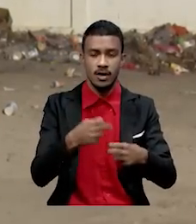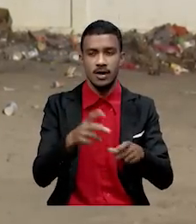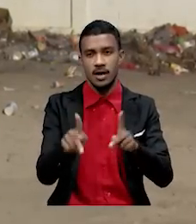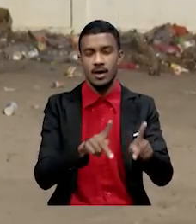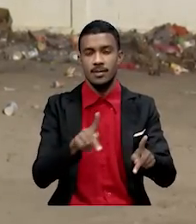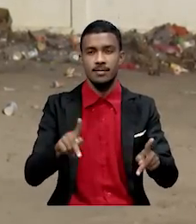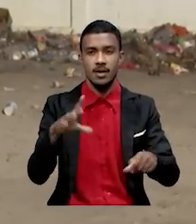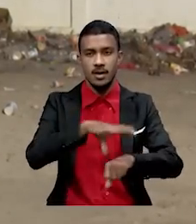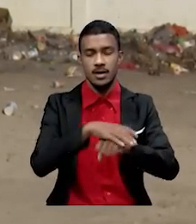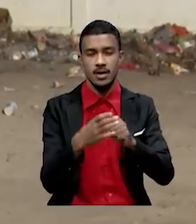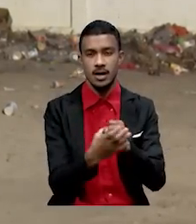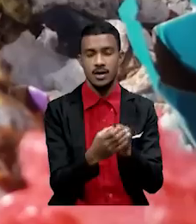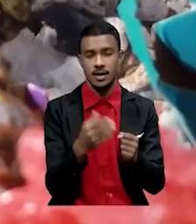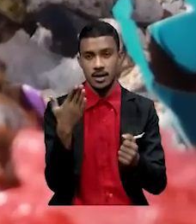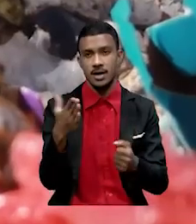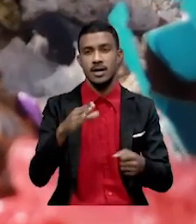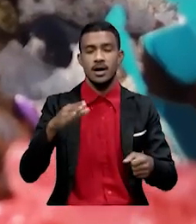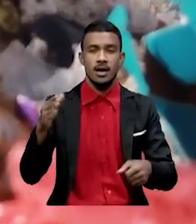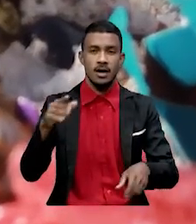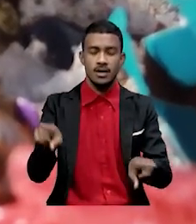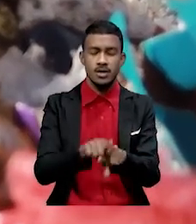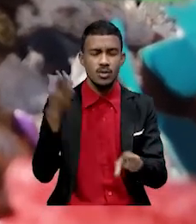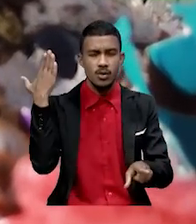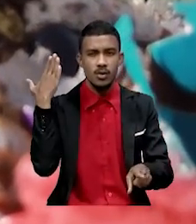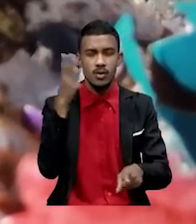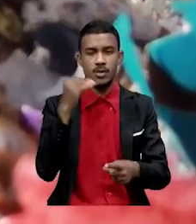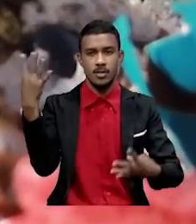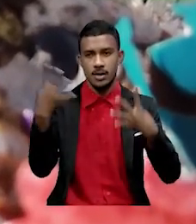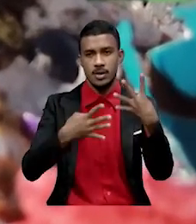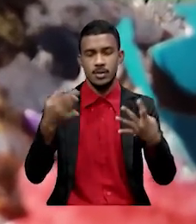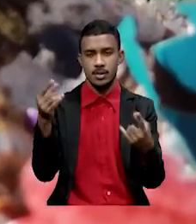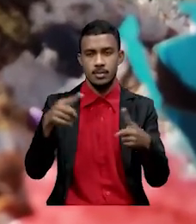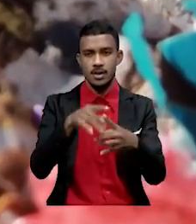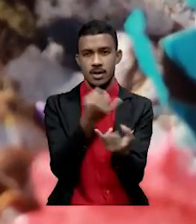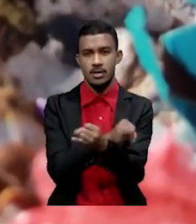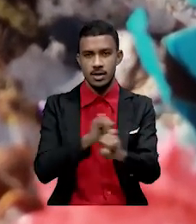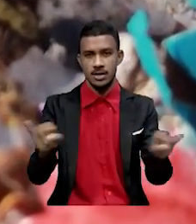nulu e a processo luta ba okurasika